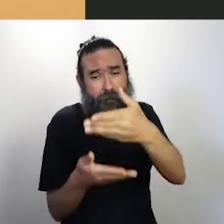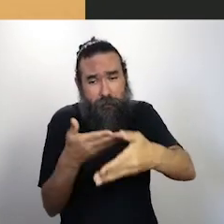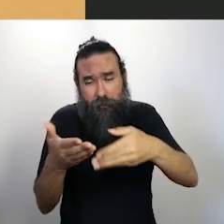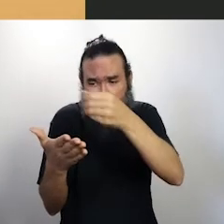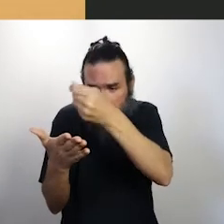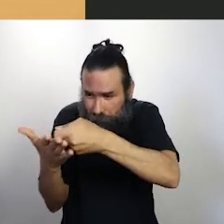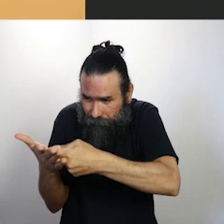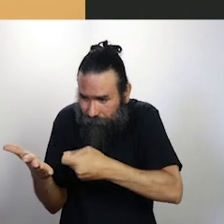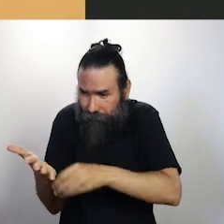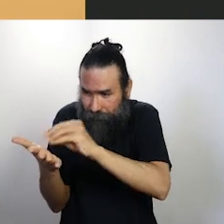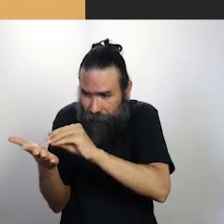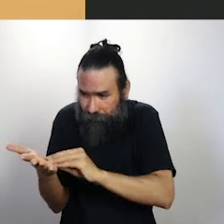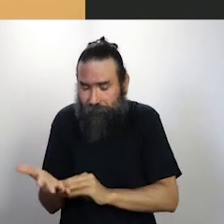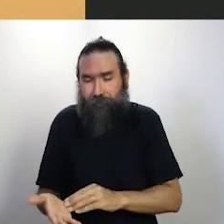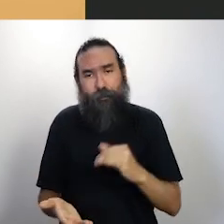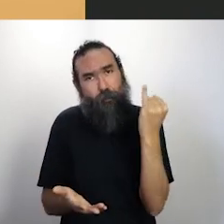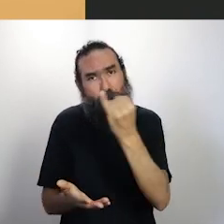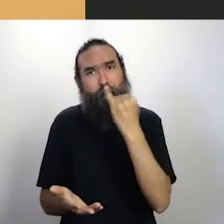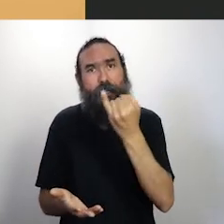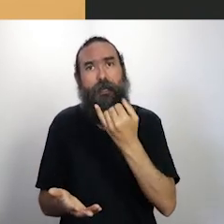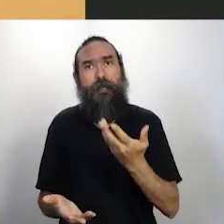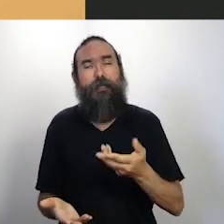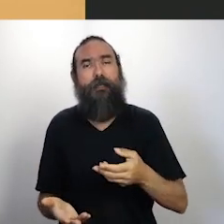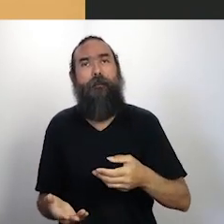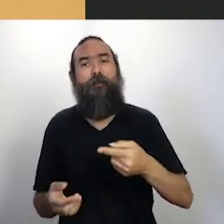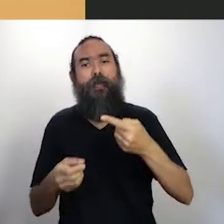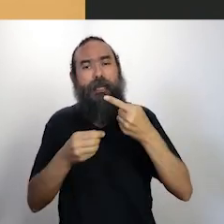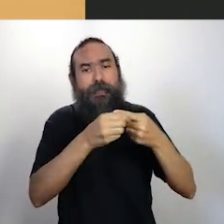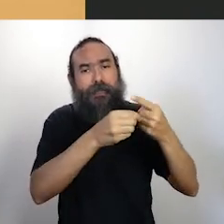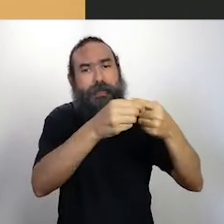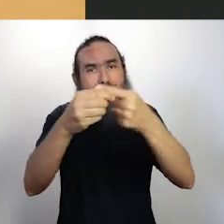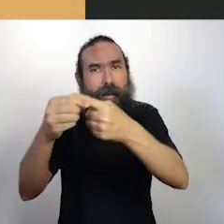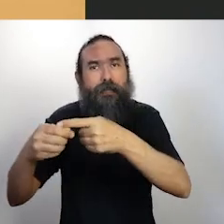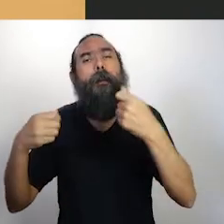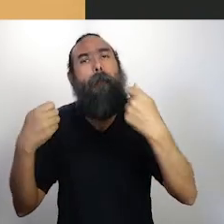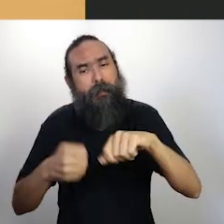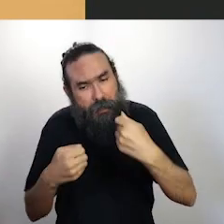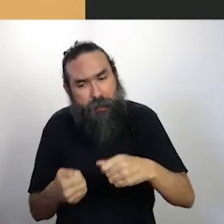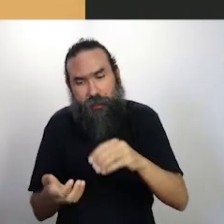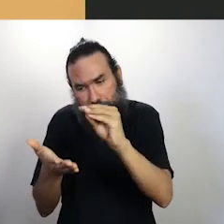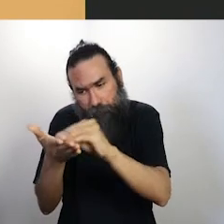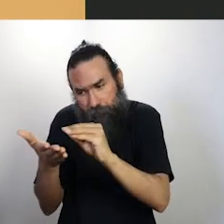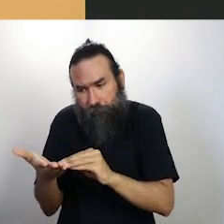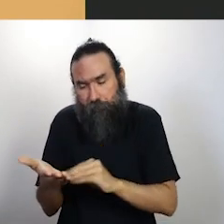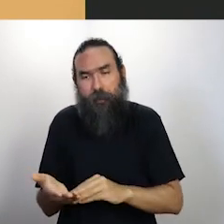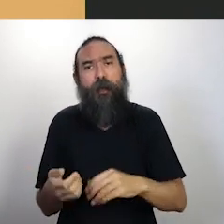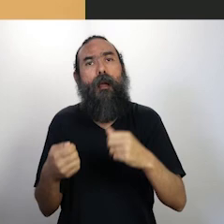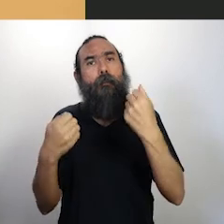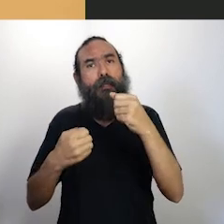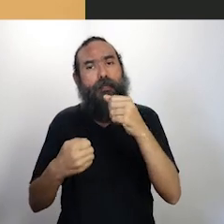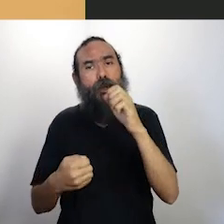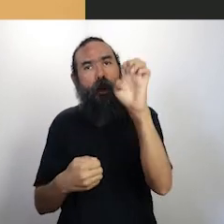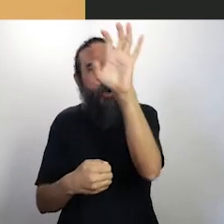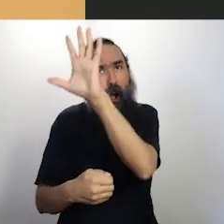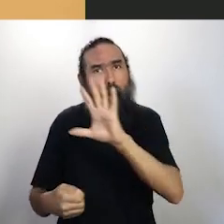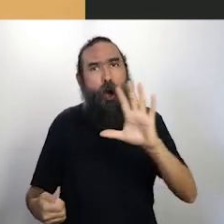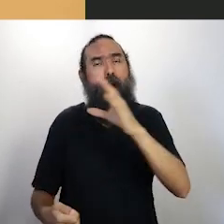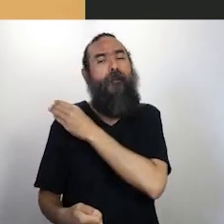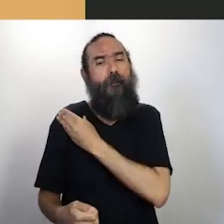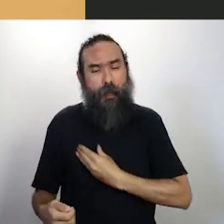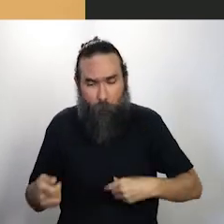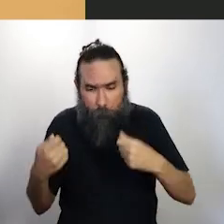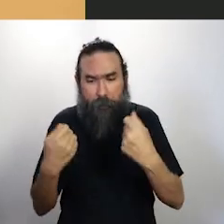e os municípios tem que ter isso os governos estaduais também tem que ter isso